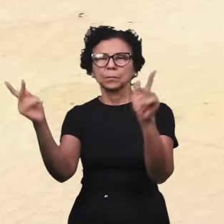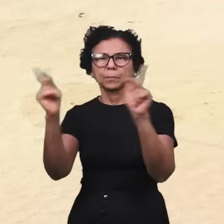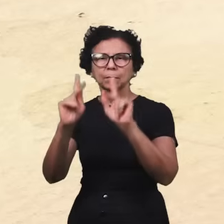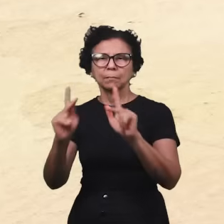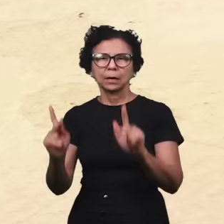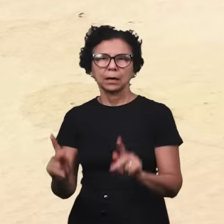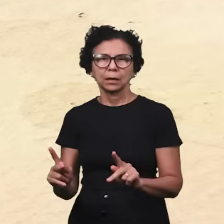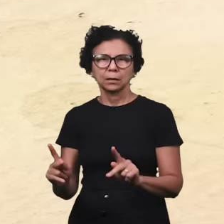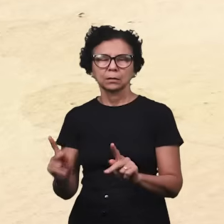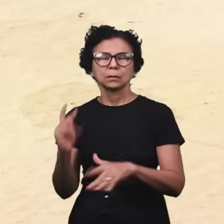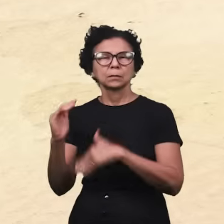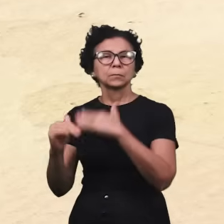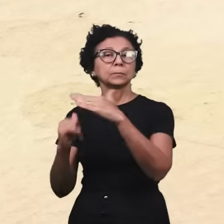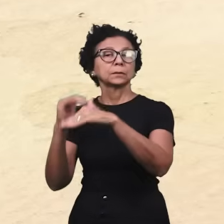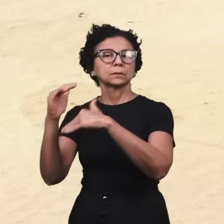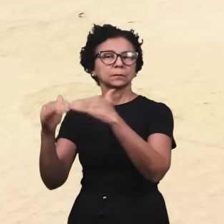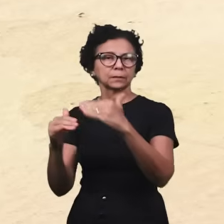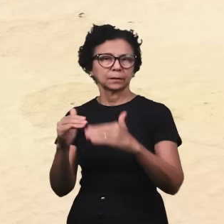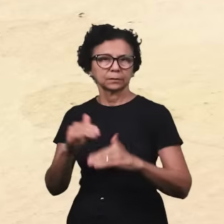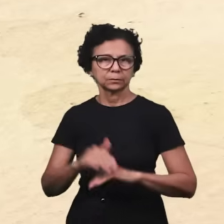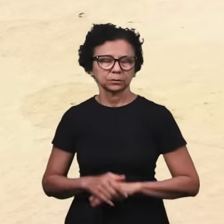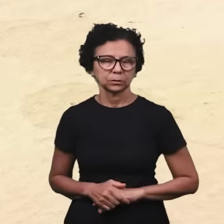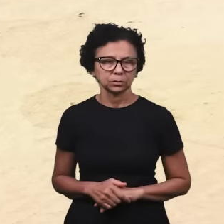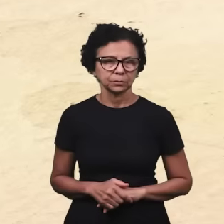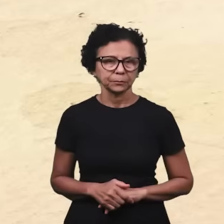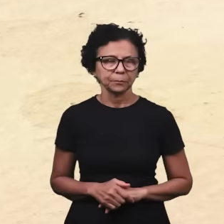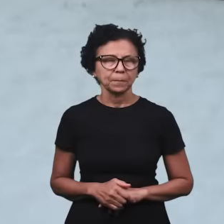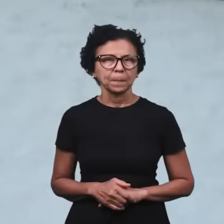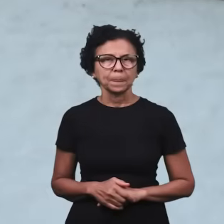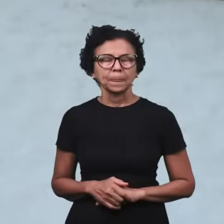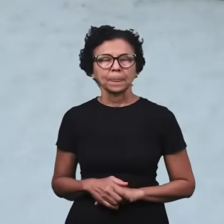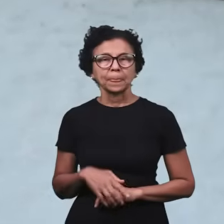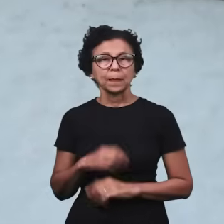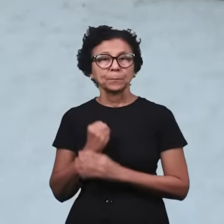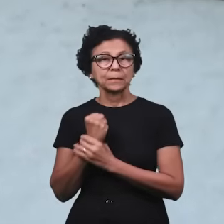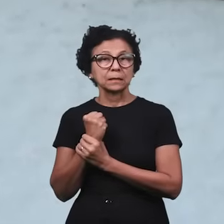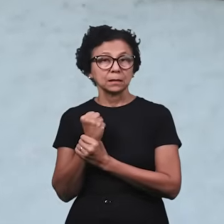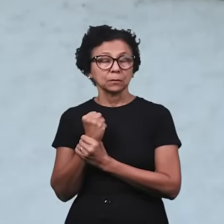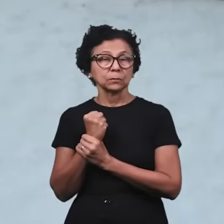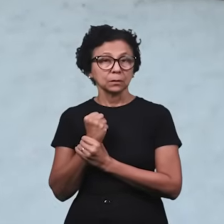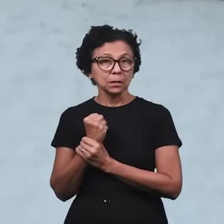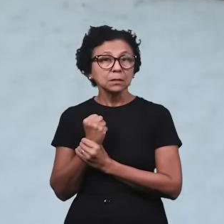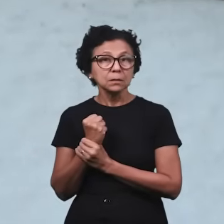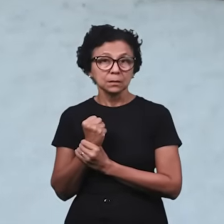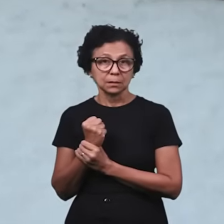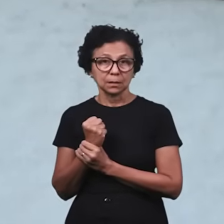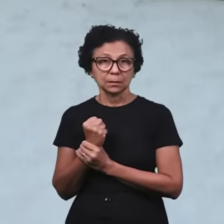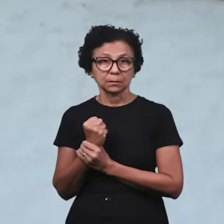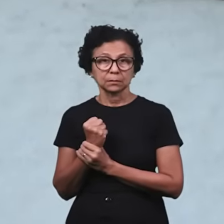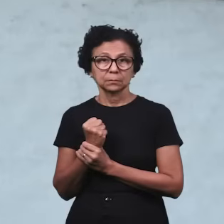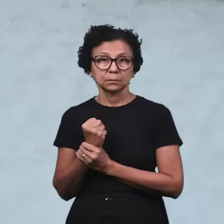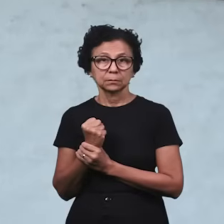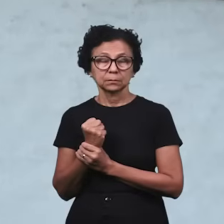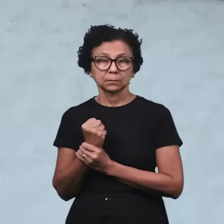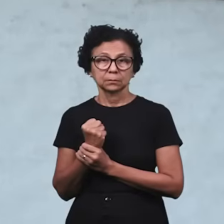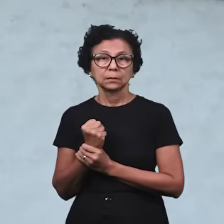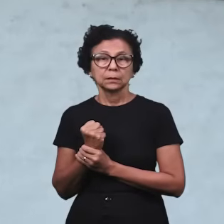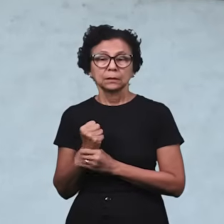Então, essa sensação ou essa segurança que os muros